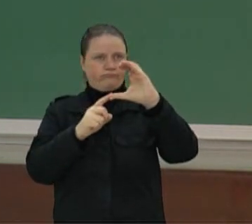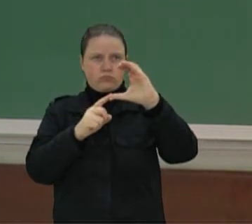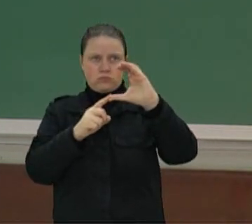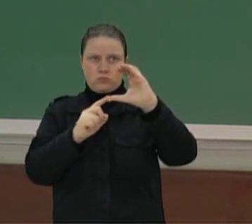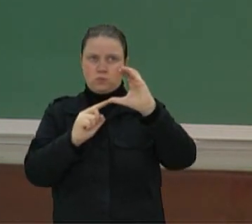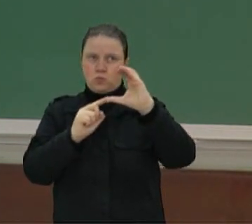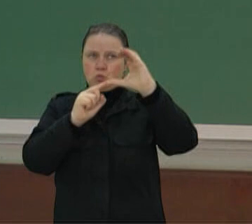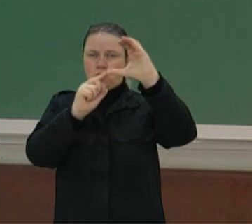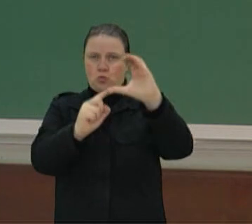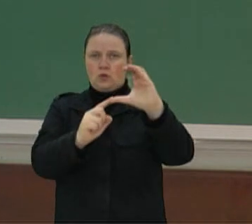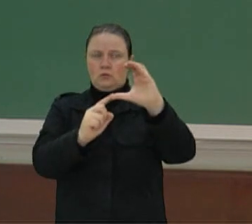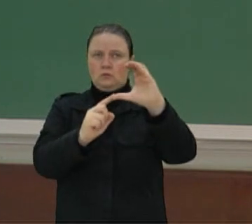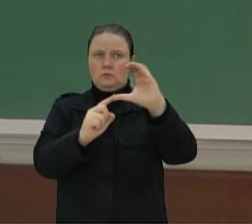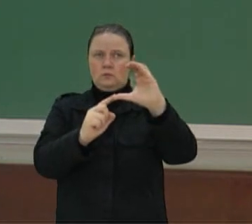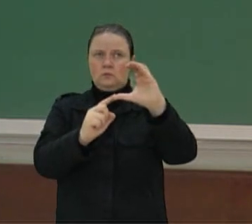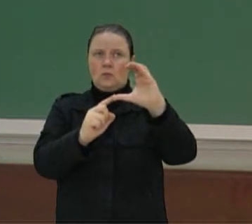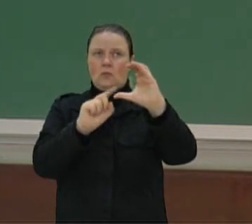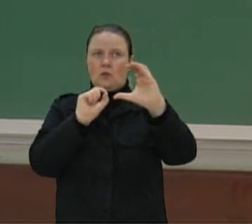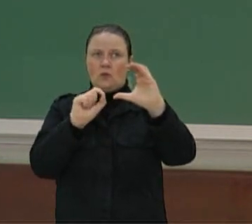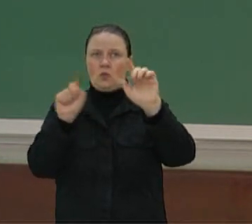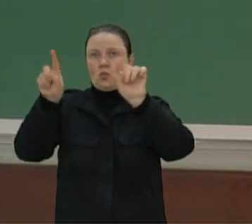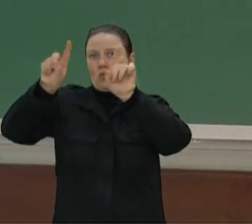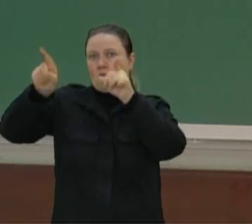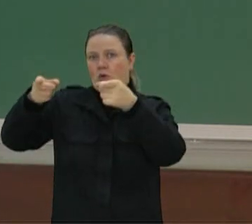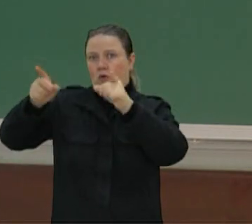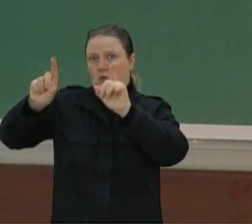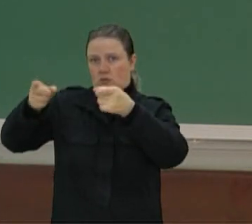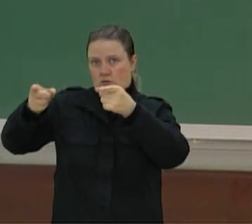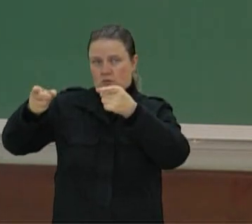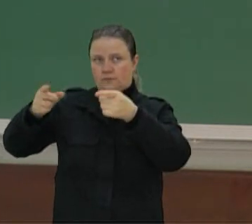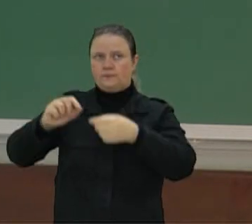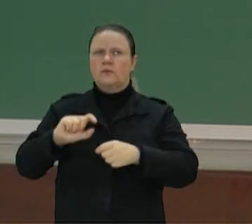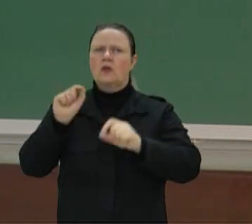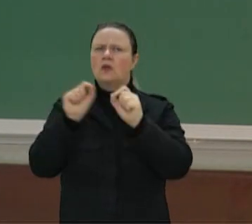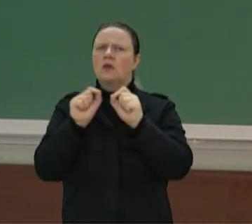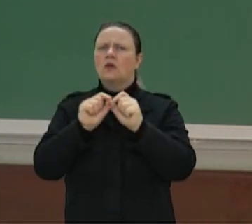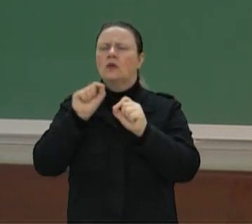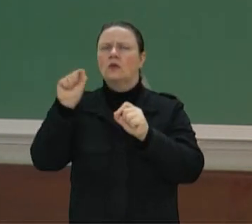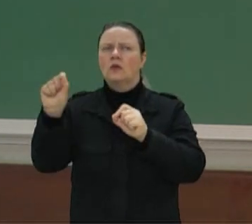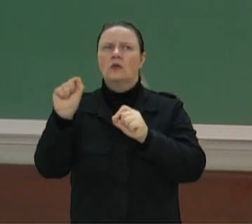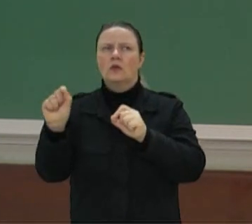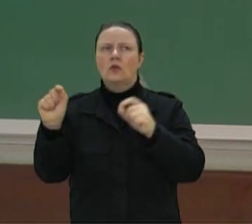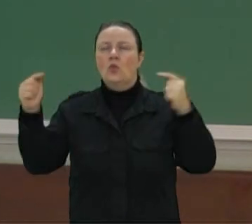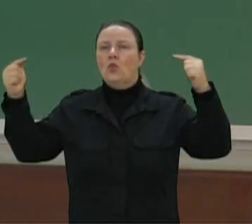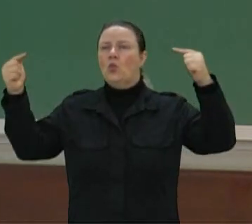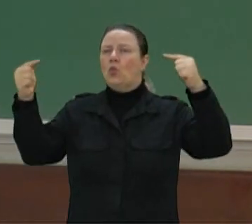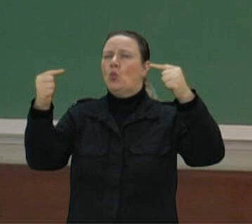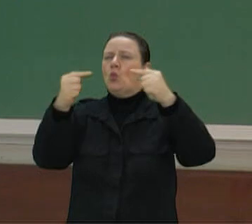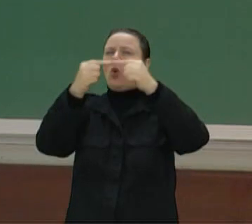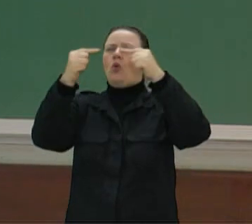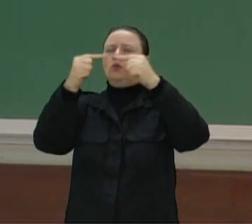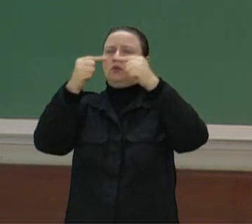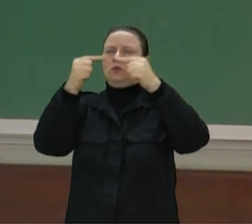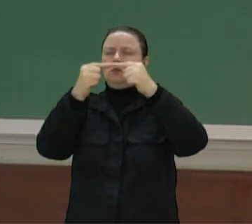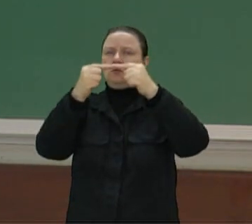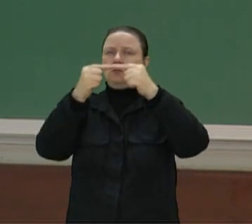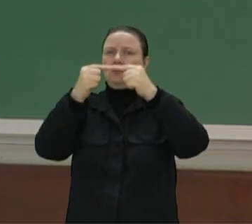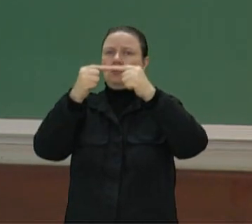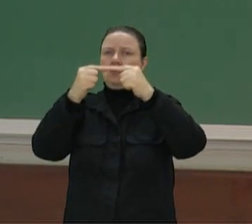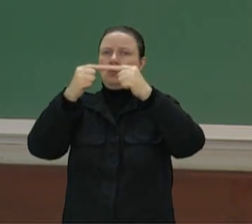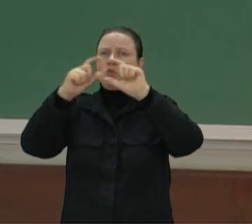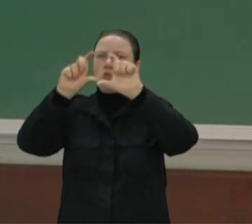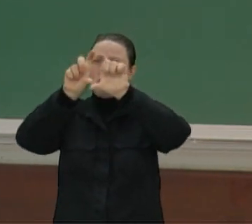certo? Colocando o C em evidência, fica essa maneirinha aí. Aí o que eu fiz? Fiz a ligação lá da minha equação